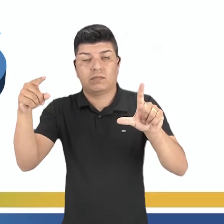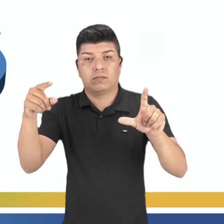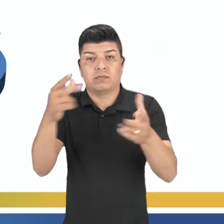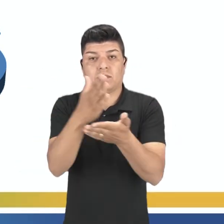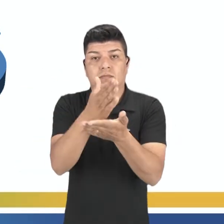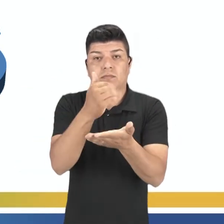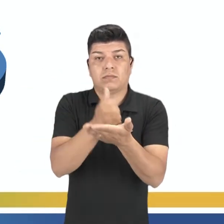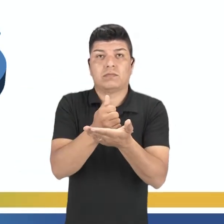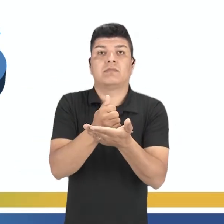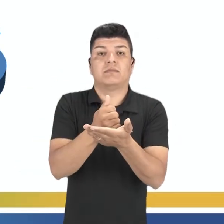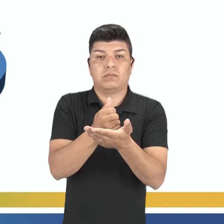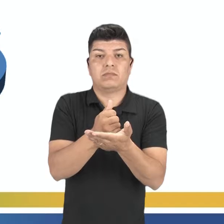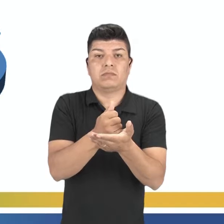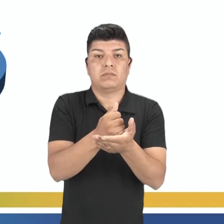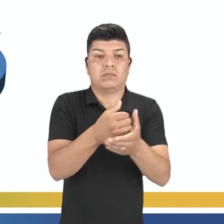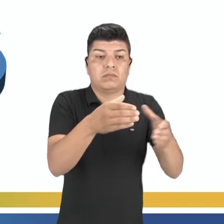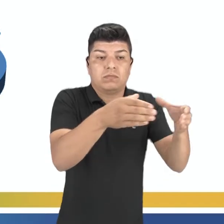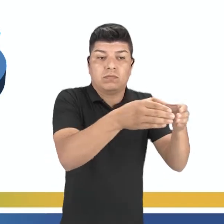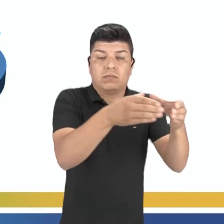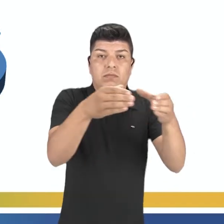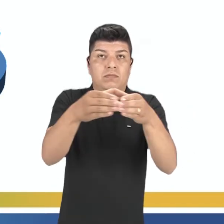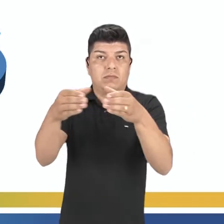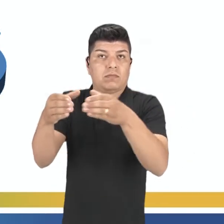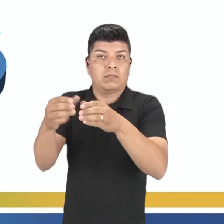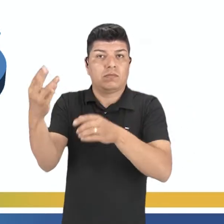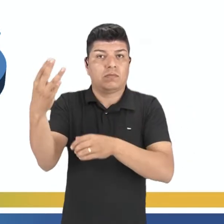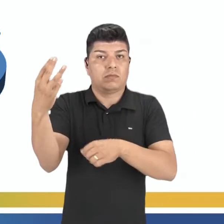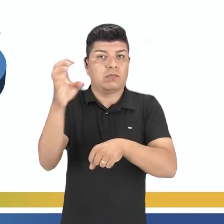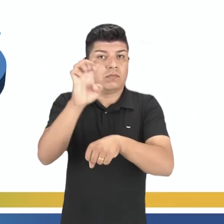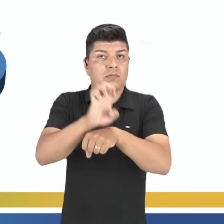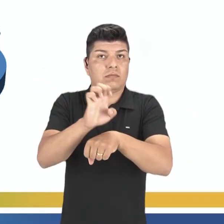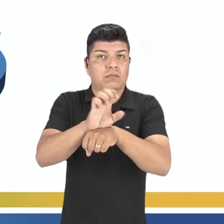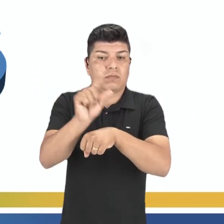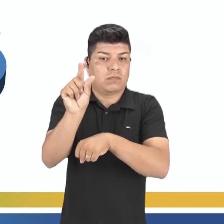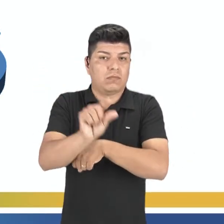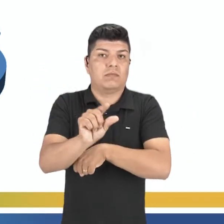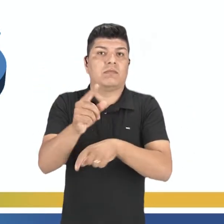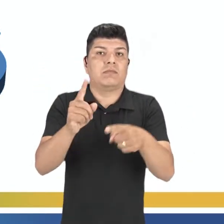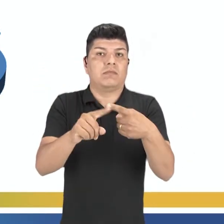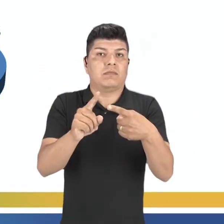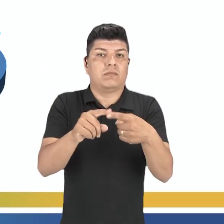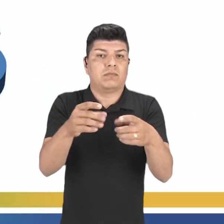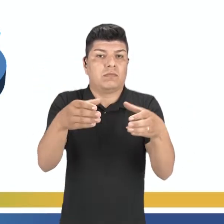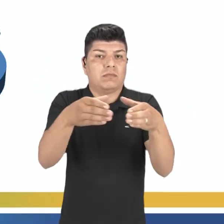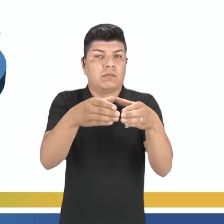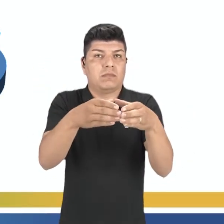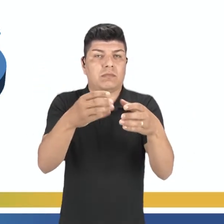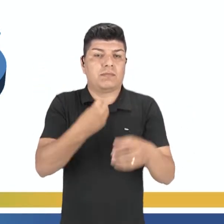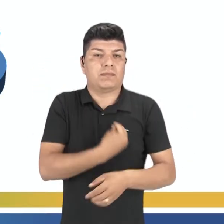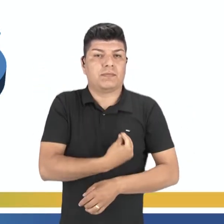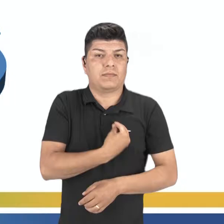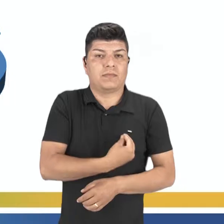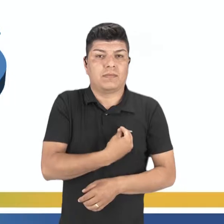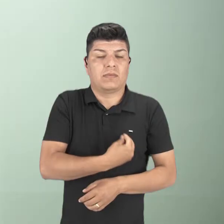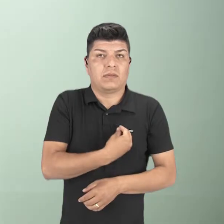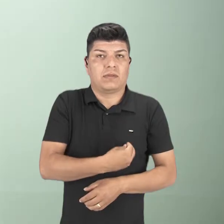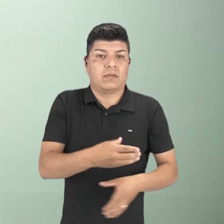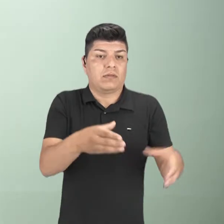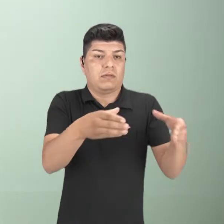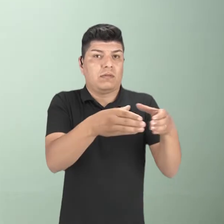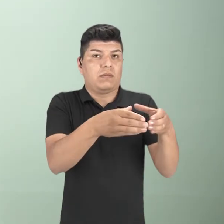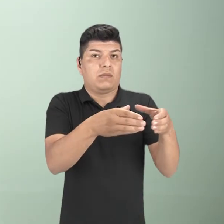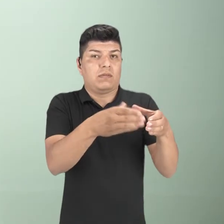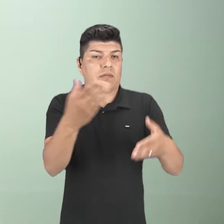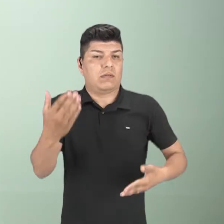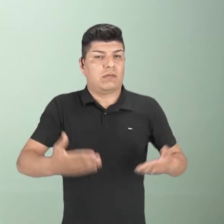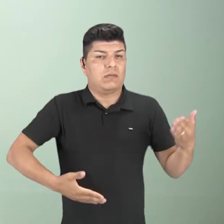uma quantidade de propriedade e o terceiro estado a menor propriedade, porque viviam nessas terras que eram terras